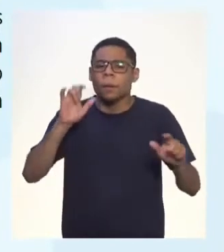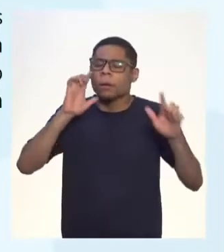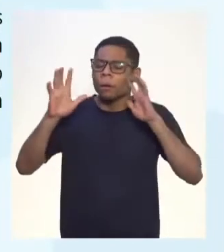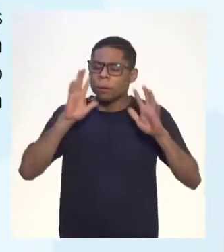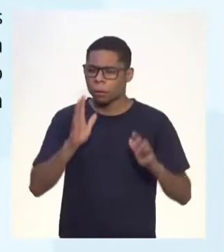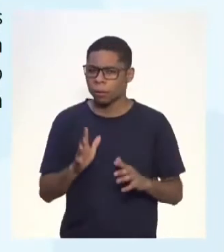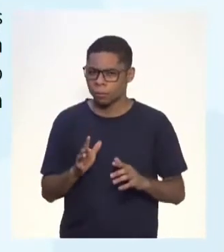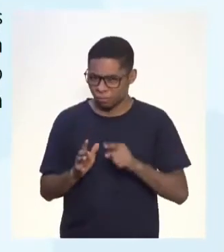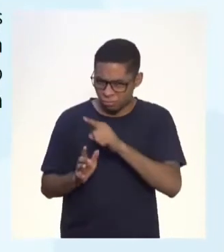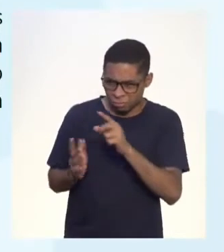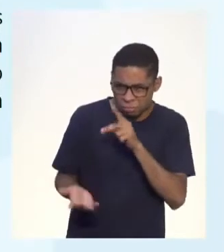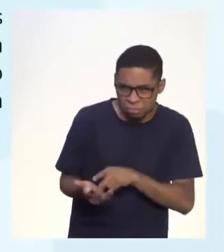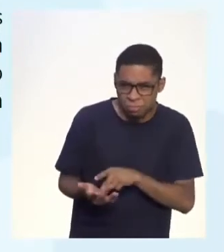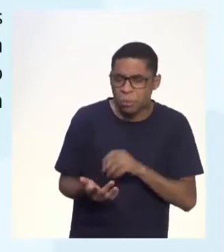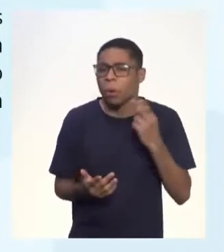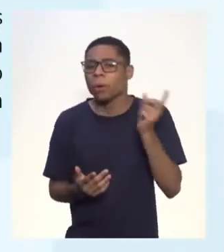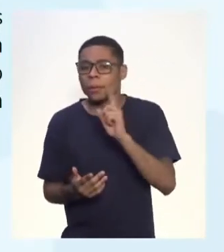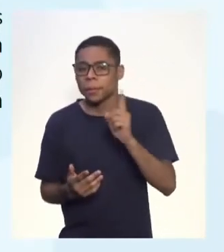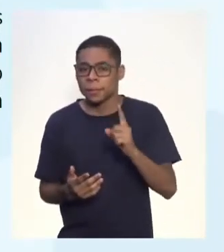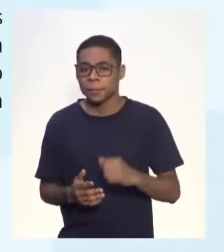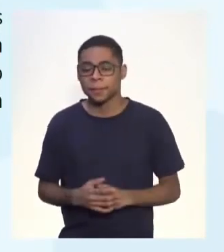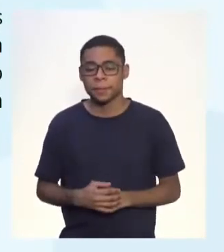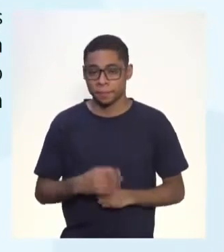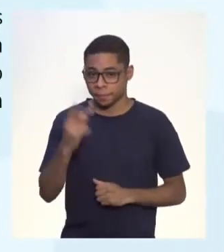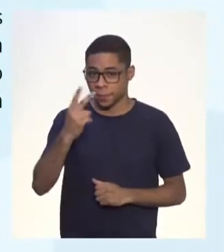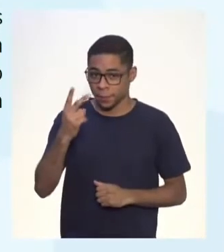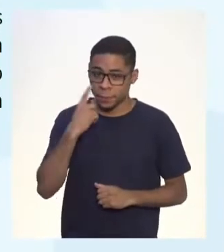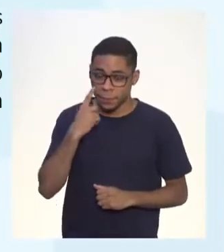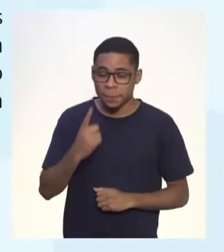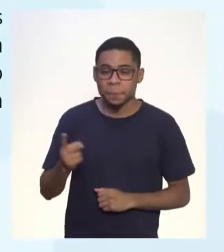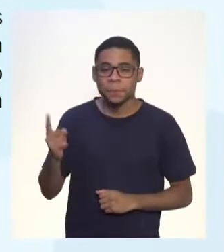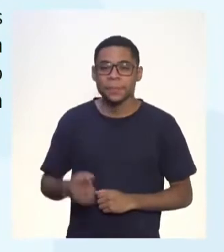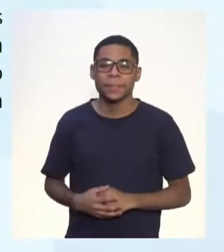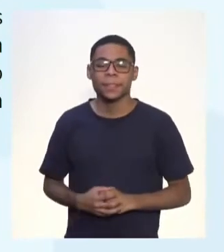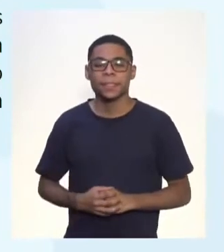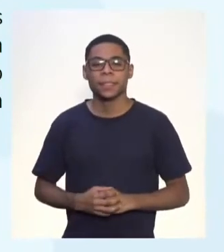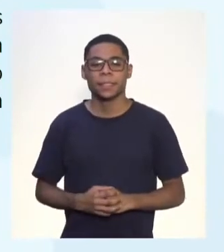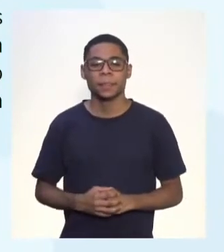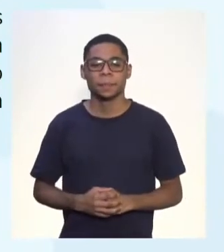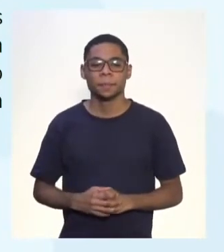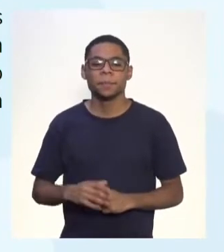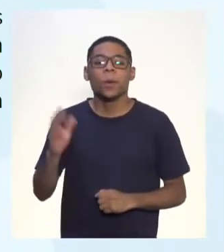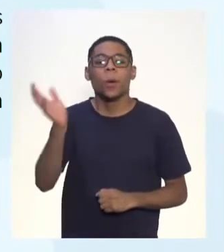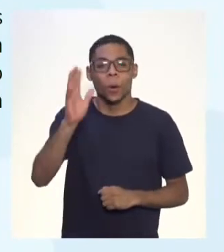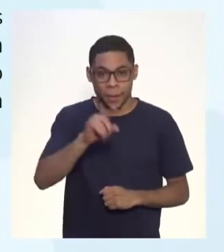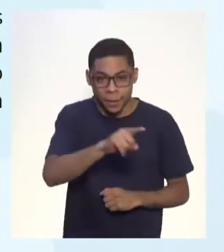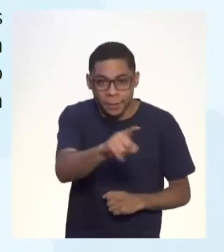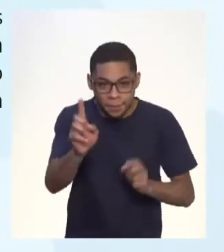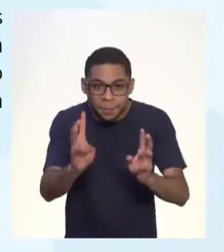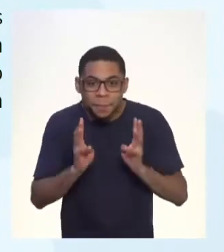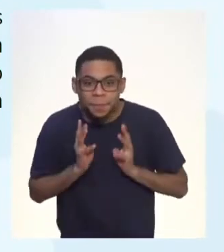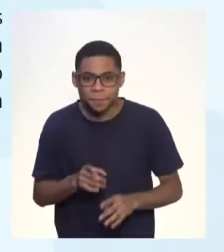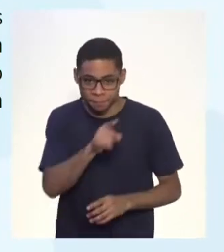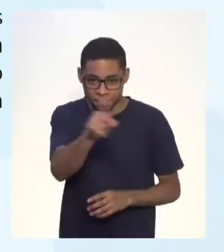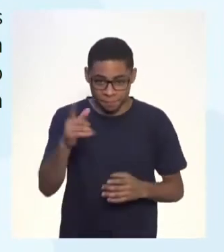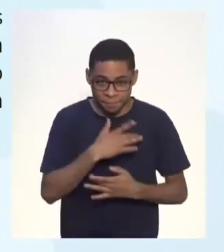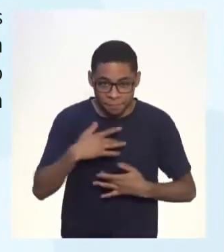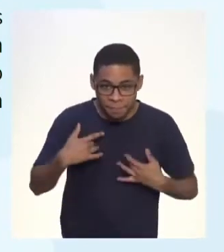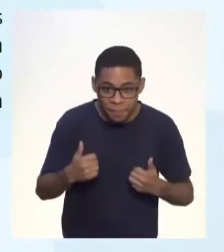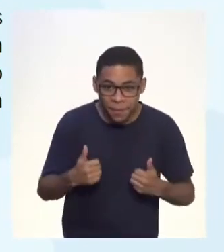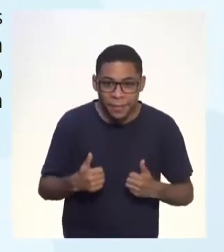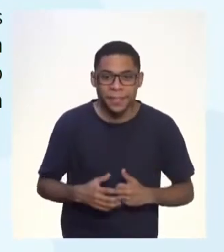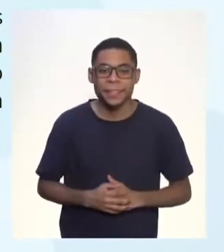será que isso é verdade ou não? Segundo áudio. Olá, meus ouvintes. Como estão?